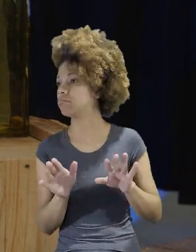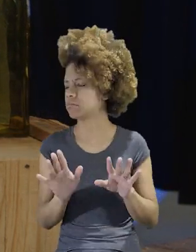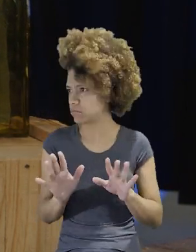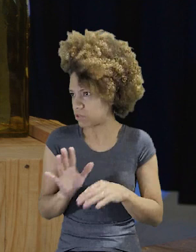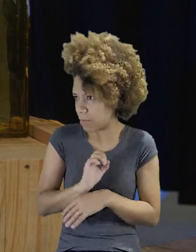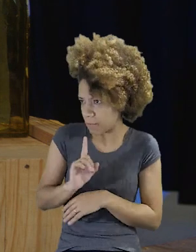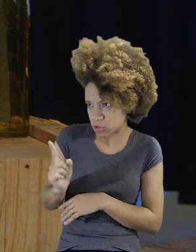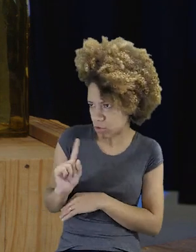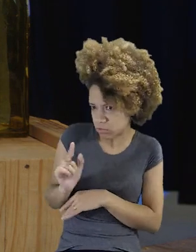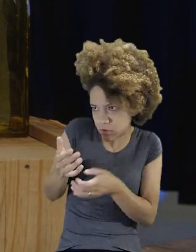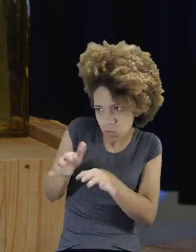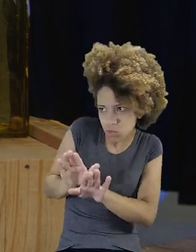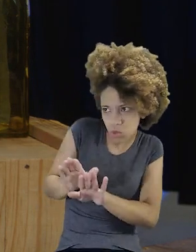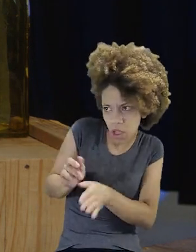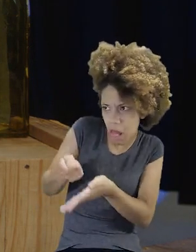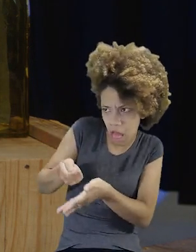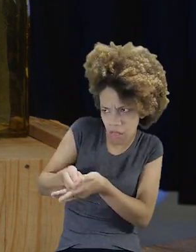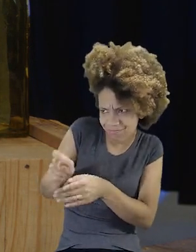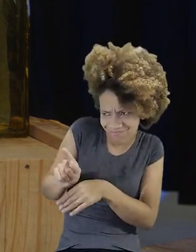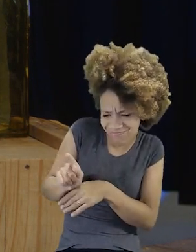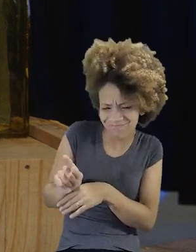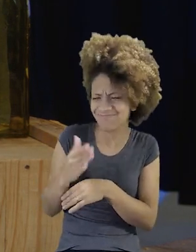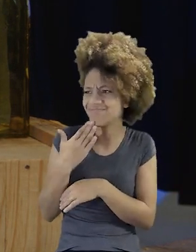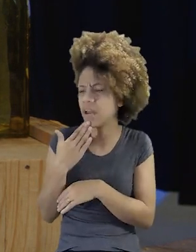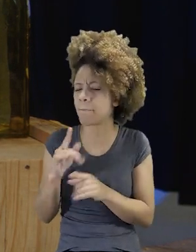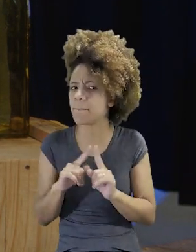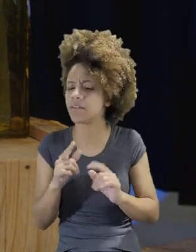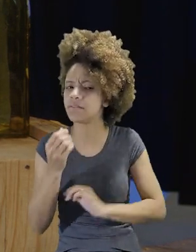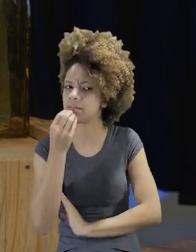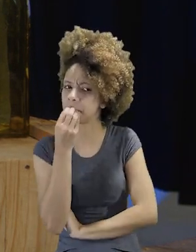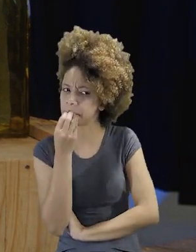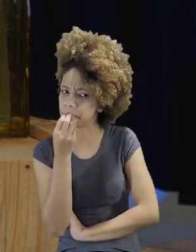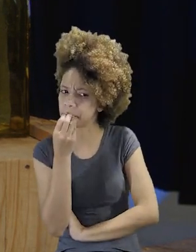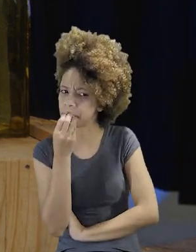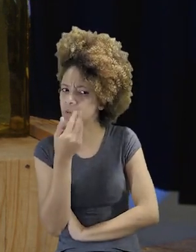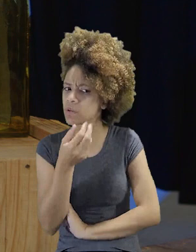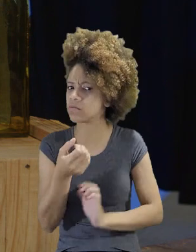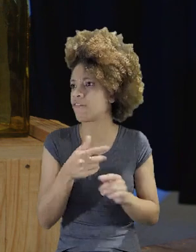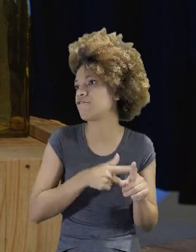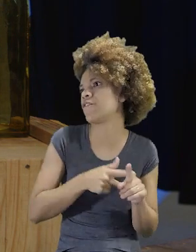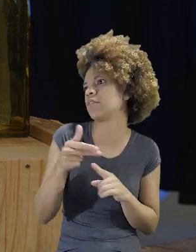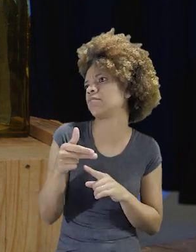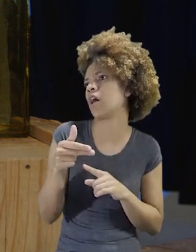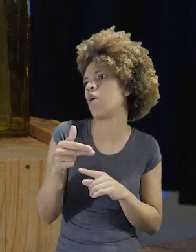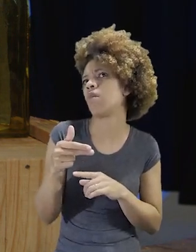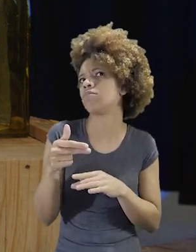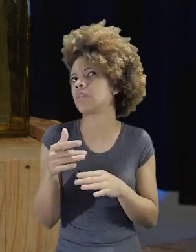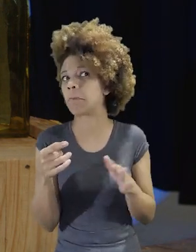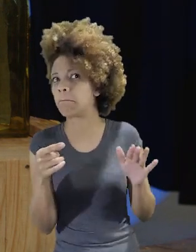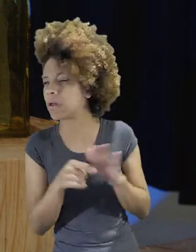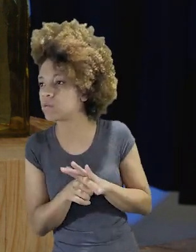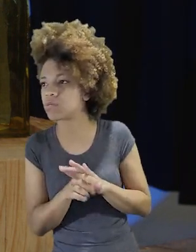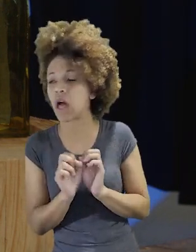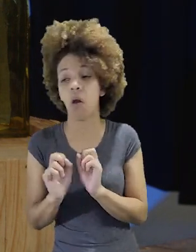foi unicamente correto cara pelo amor de Deus nunca eu não quero ficar batendo nessa parada tá ligado mas quando o candle reclamar vencedor